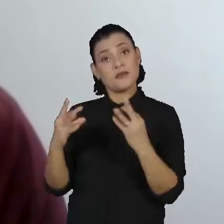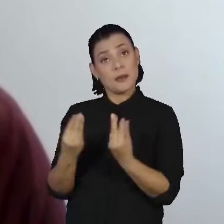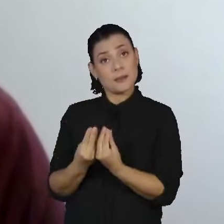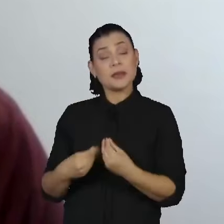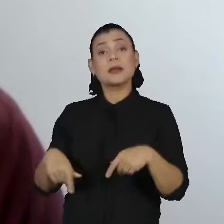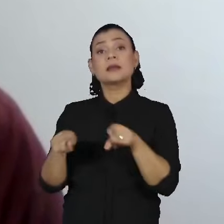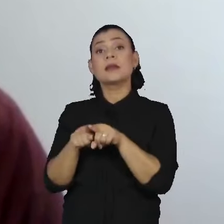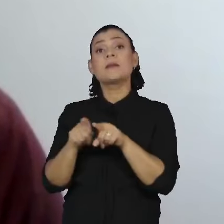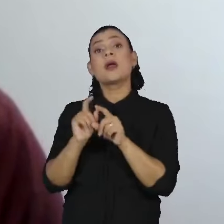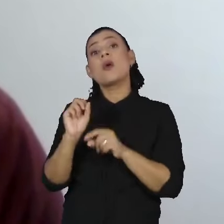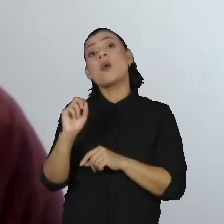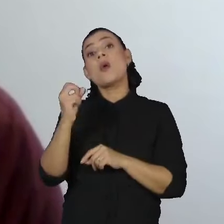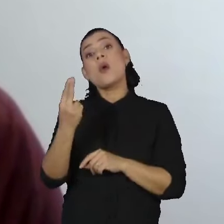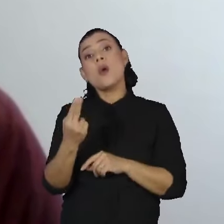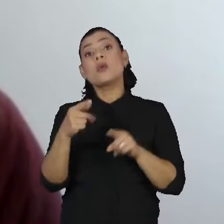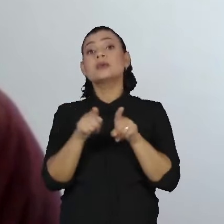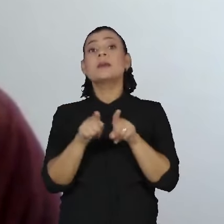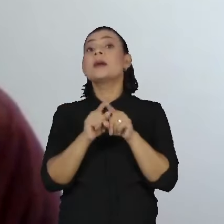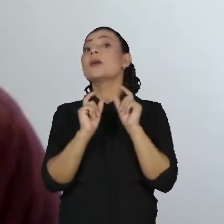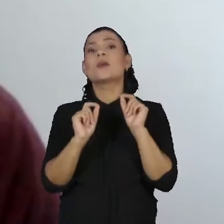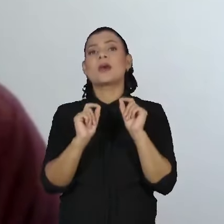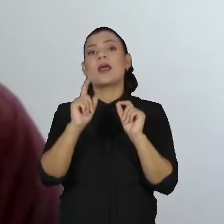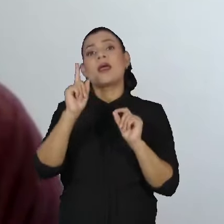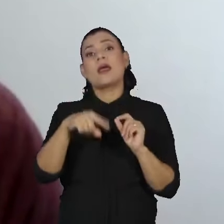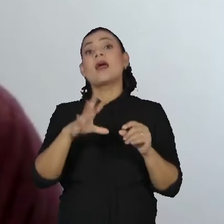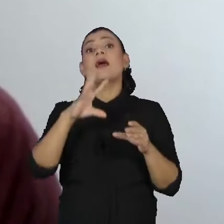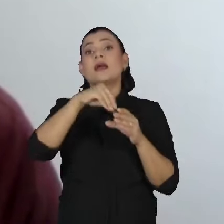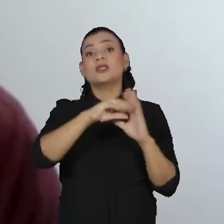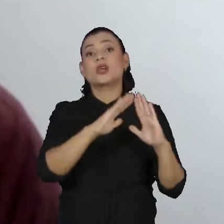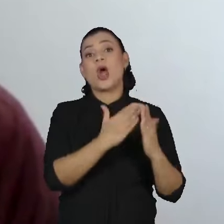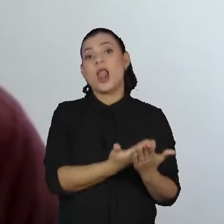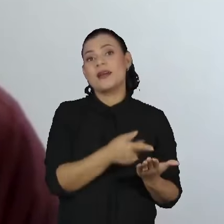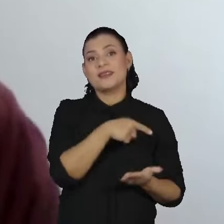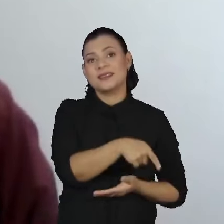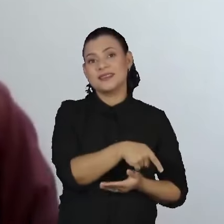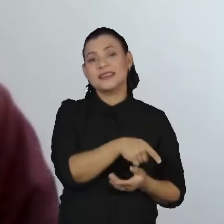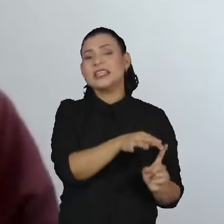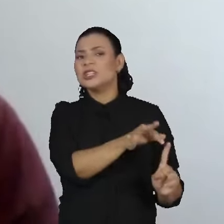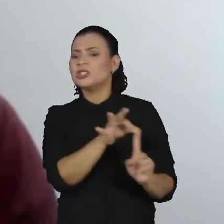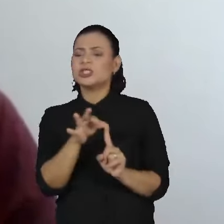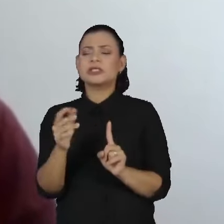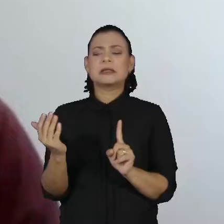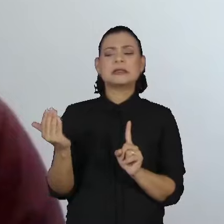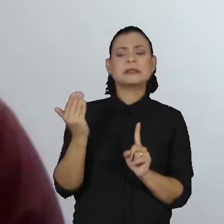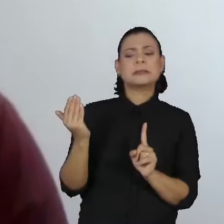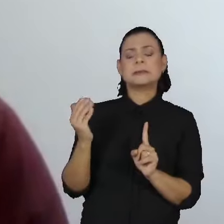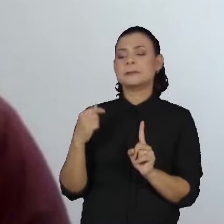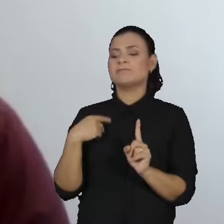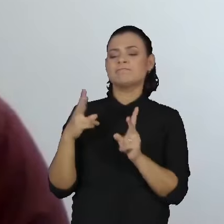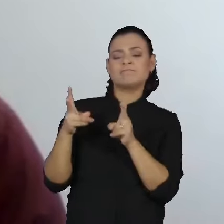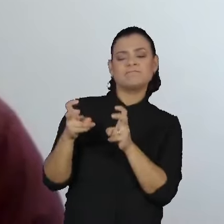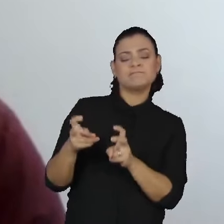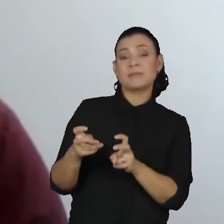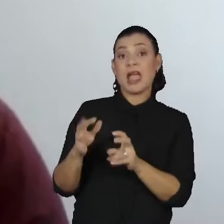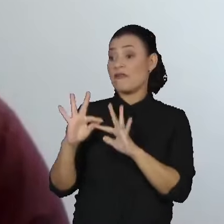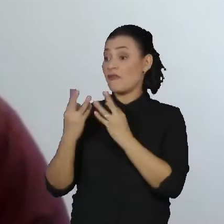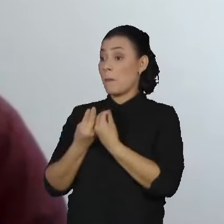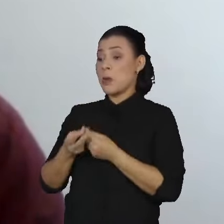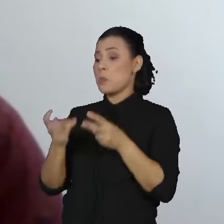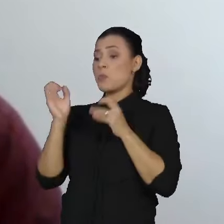segundo núcleo muito comum socialmente para todas as pessoas, são as escolas. Se por vezes a família não